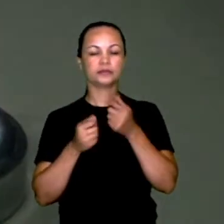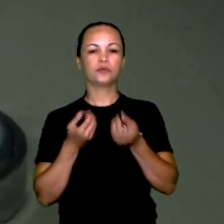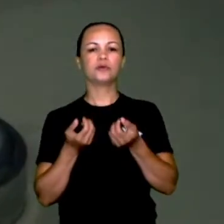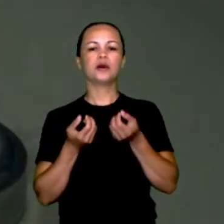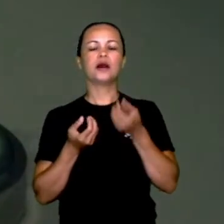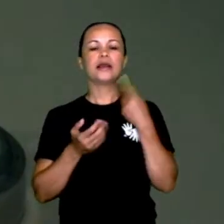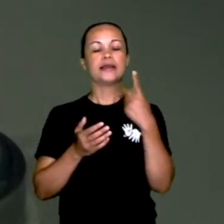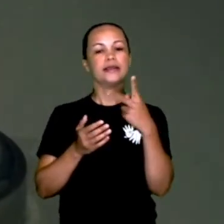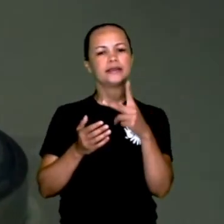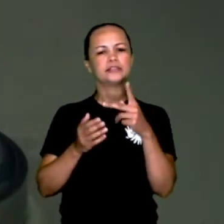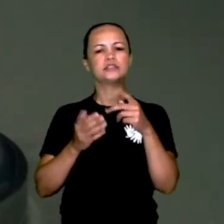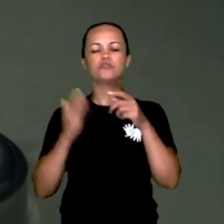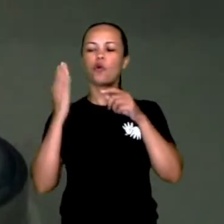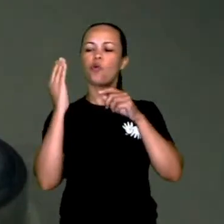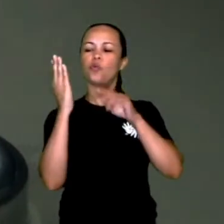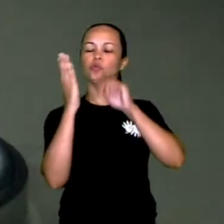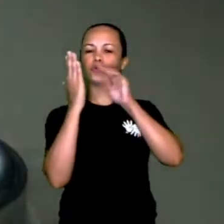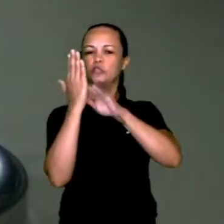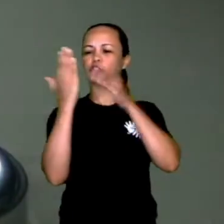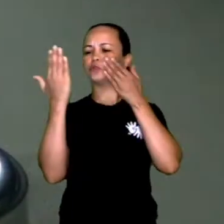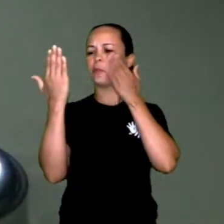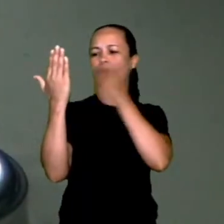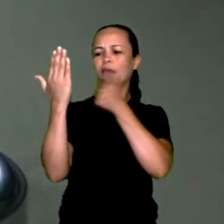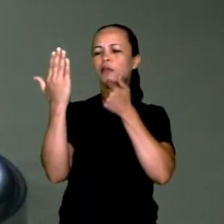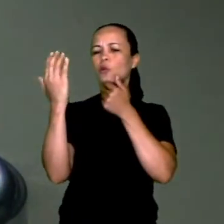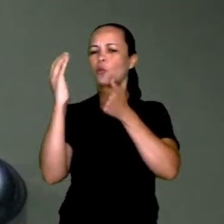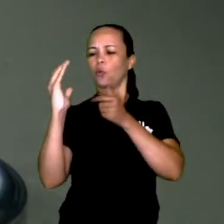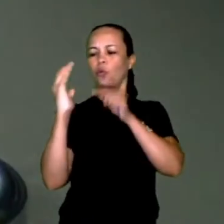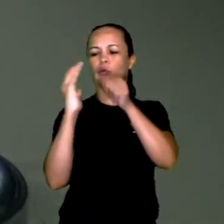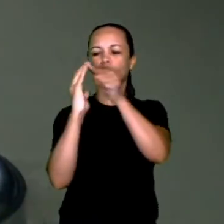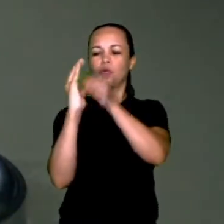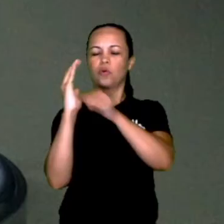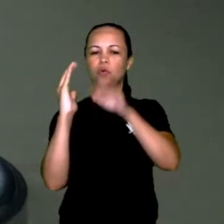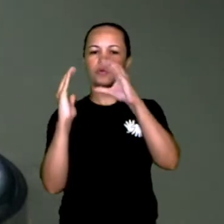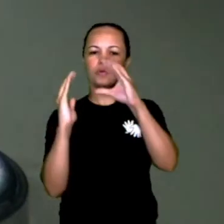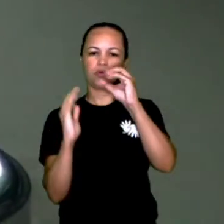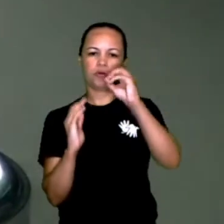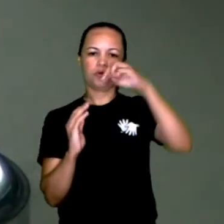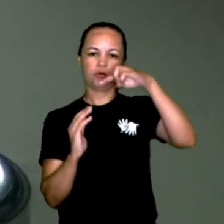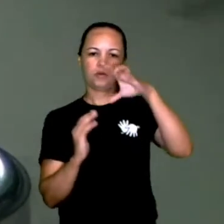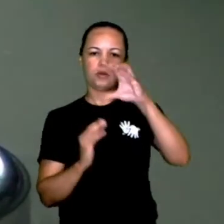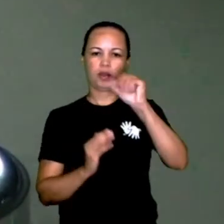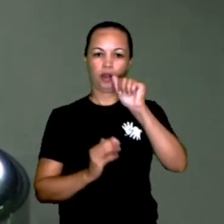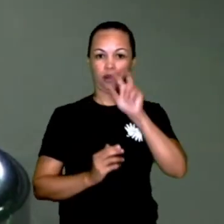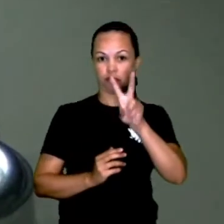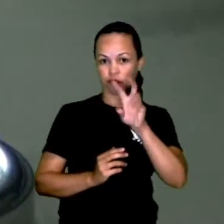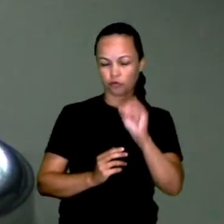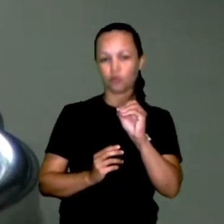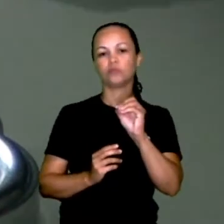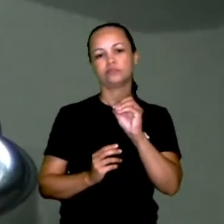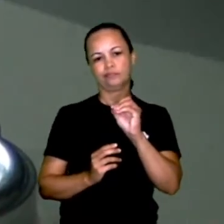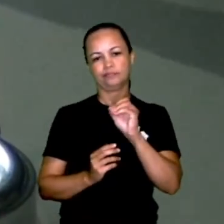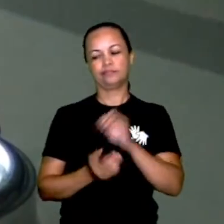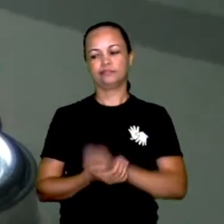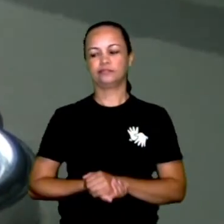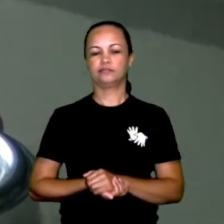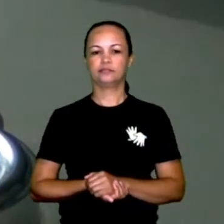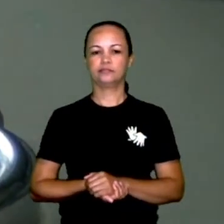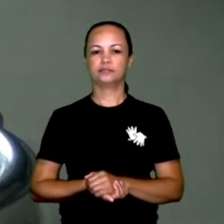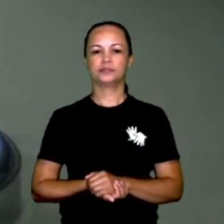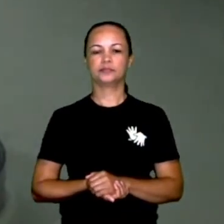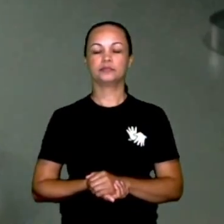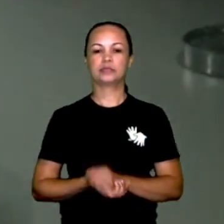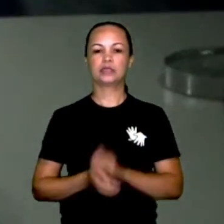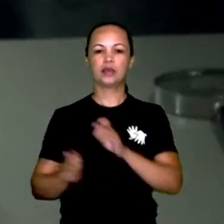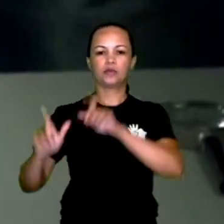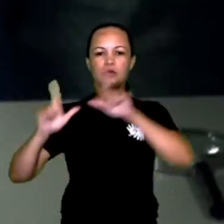um espelho côncavo. A formação de uma reflexão da luz no espelho côncavo, ok?